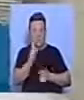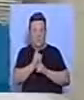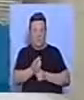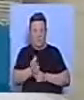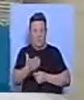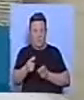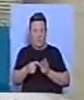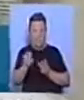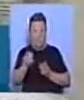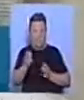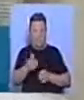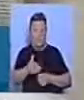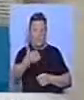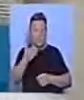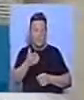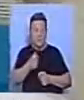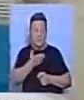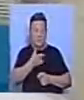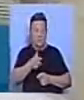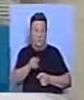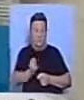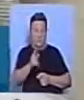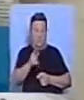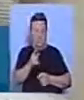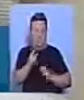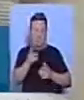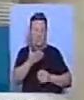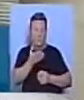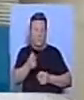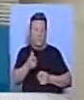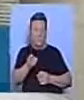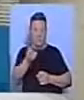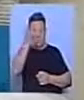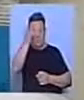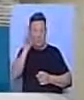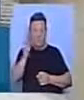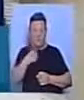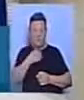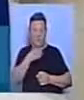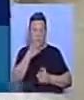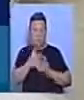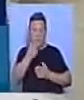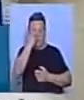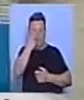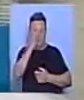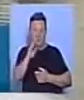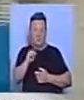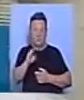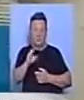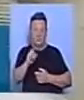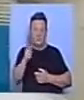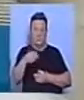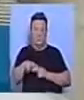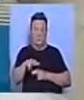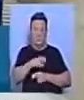com de sair o primeiro gol tomado é melhor não entendeu por bem deixar o castelo de são jorge e